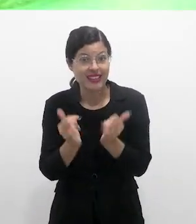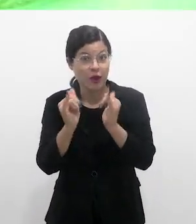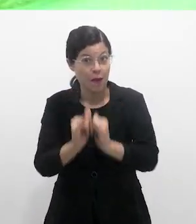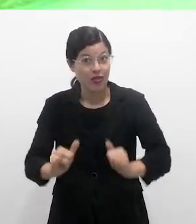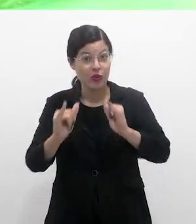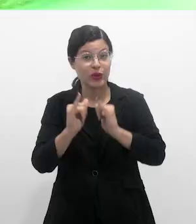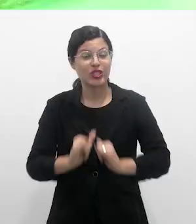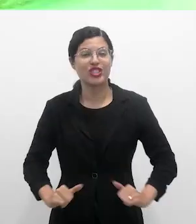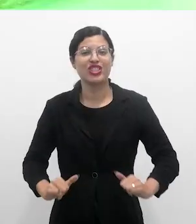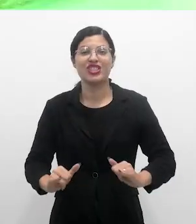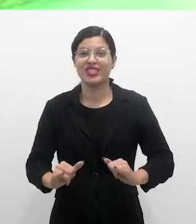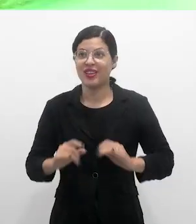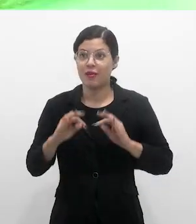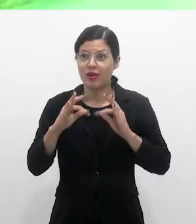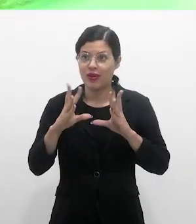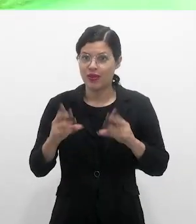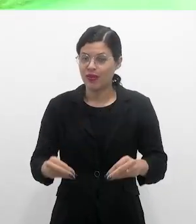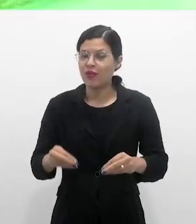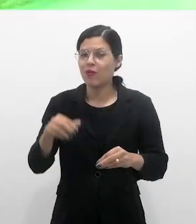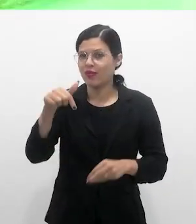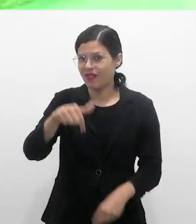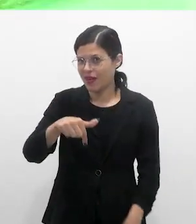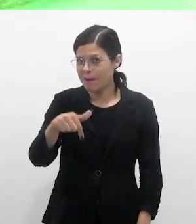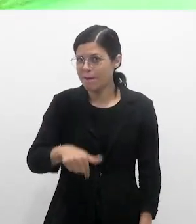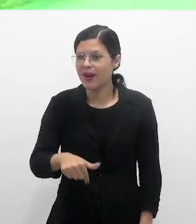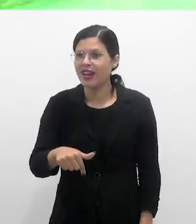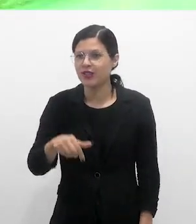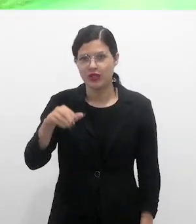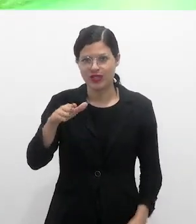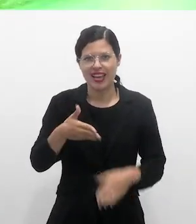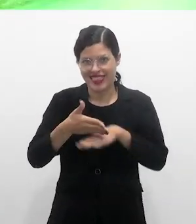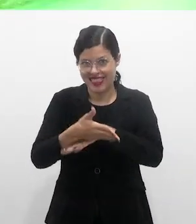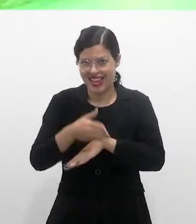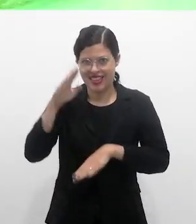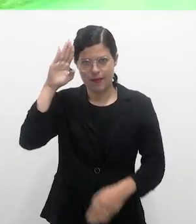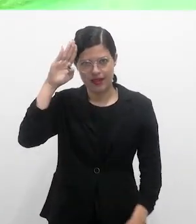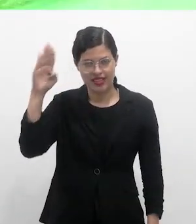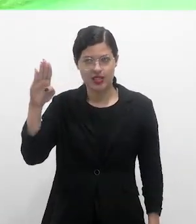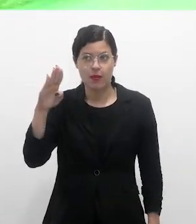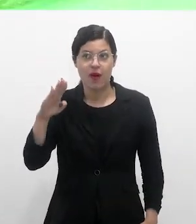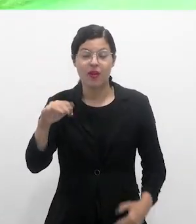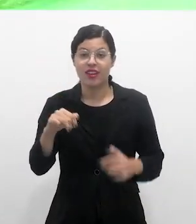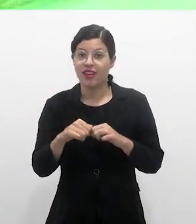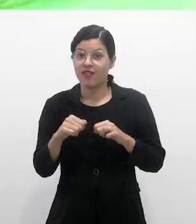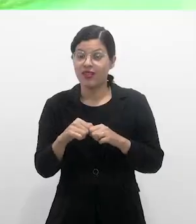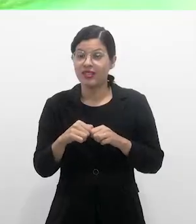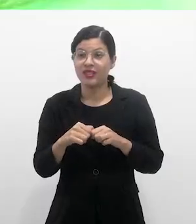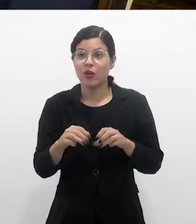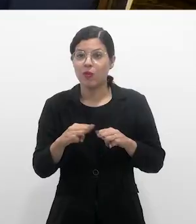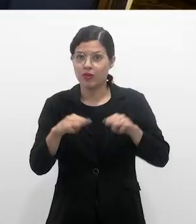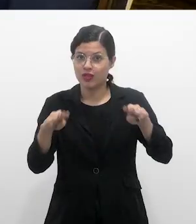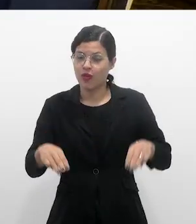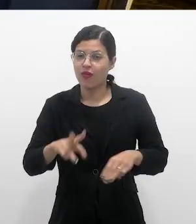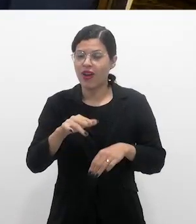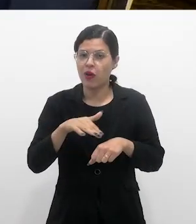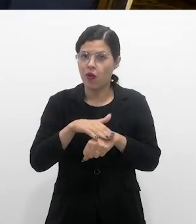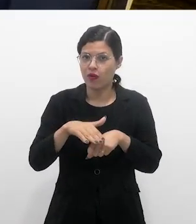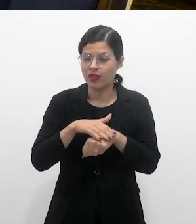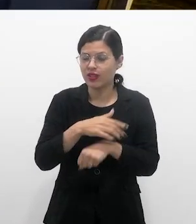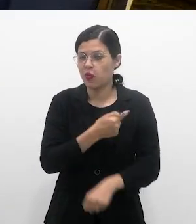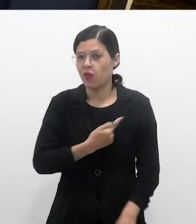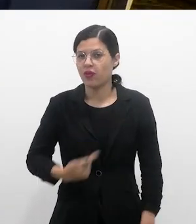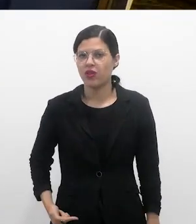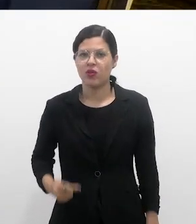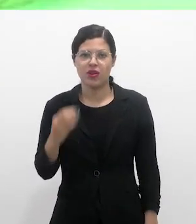primeira para todo mundo que estava lá embaixo no saguão principal, na entrada, que é fazer o museu, vai conversar com o governador